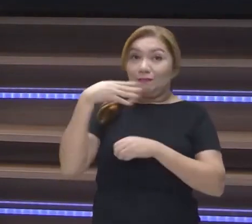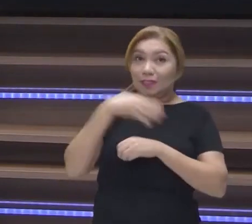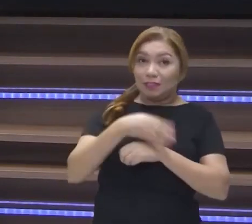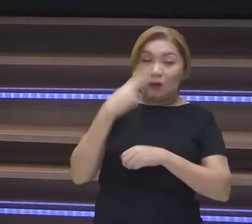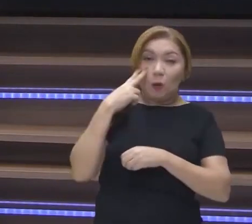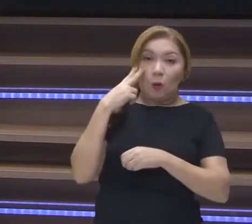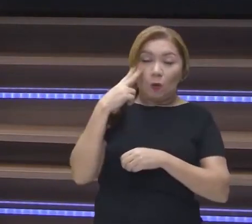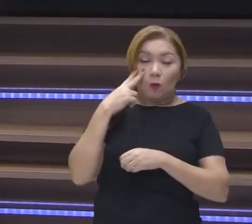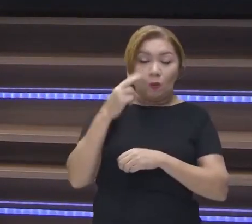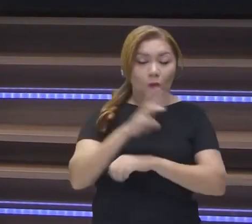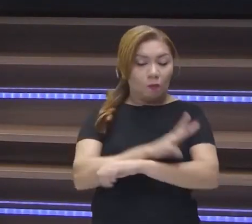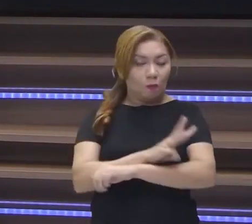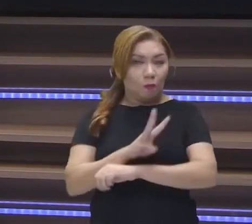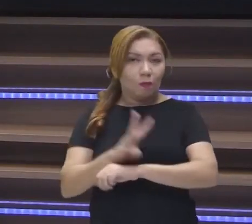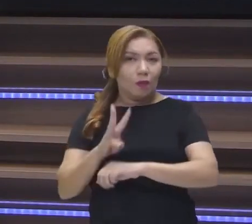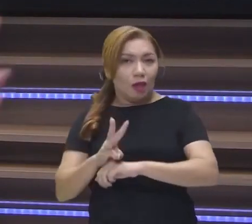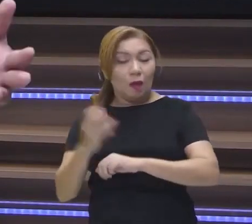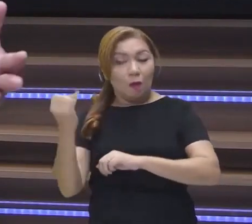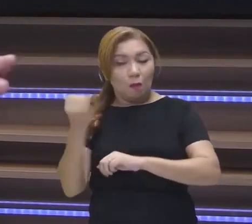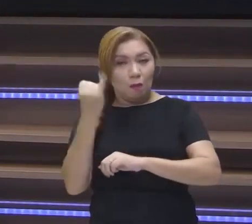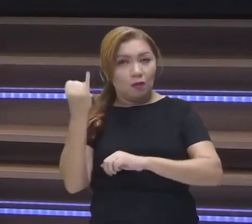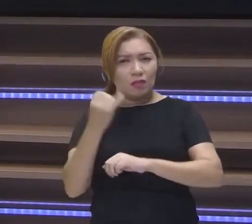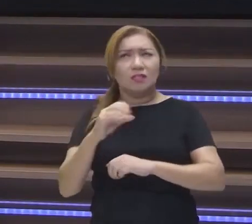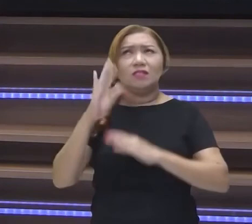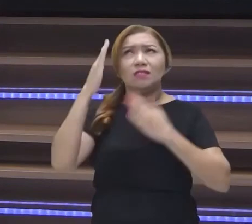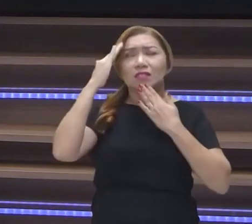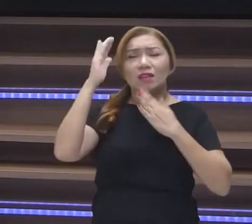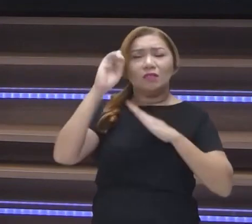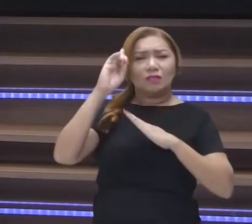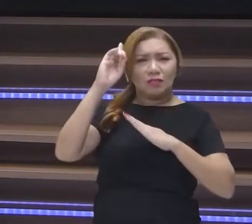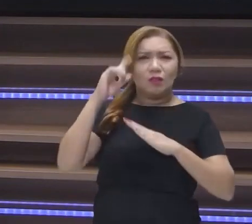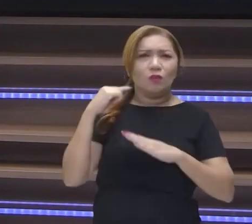virtual de aprendizagem. E em breve, se Deus quiser,